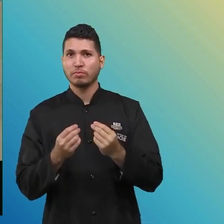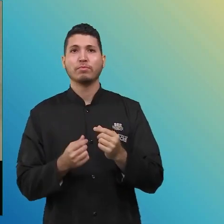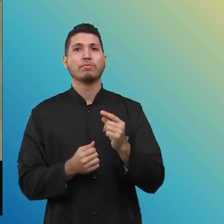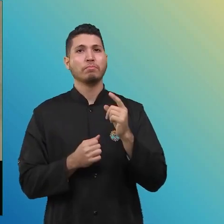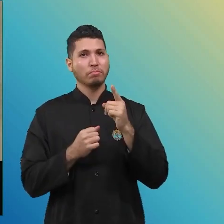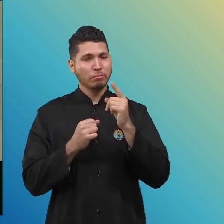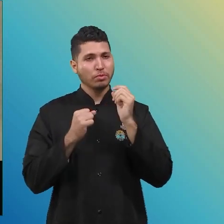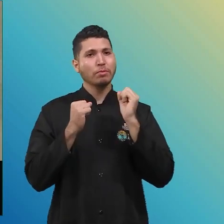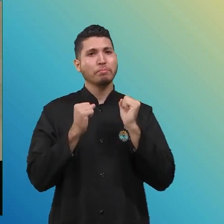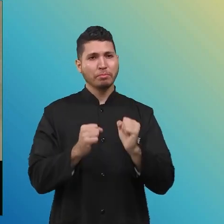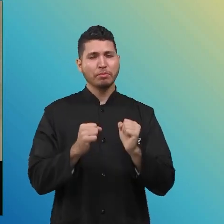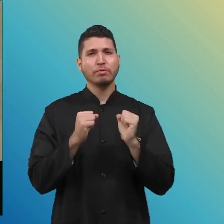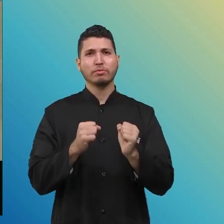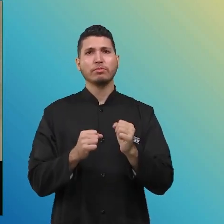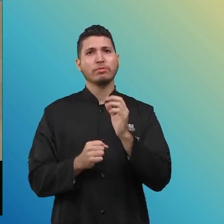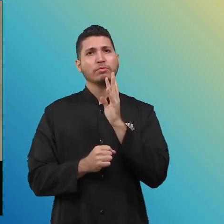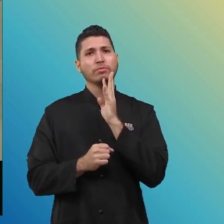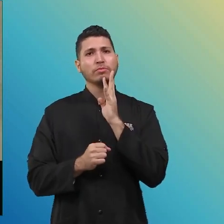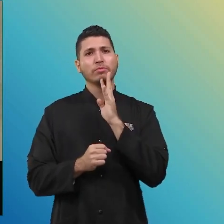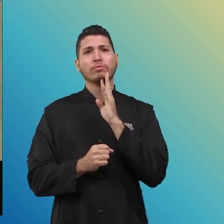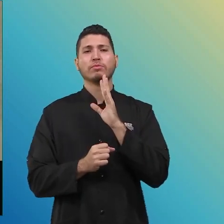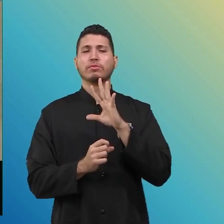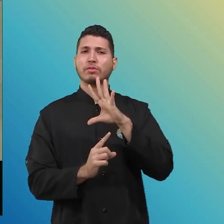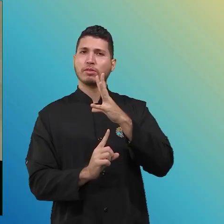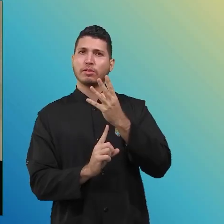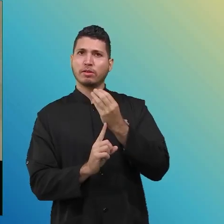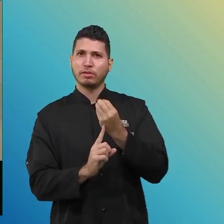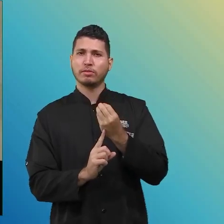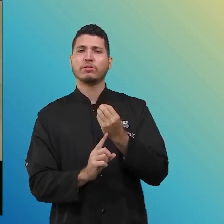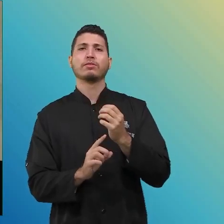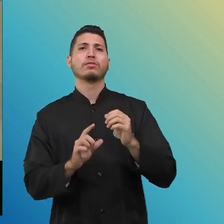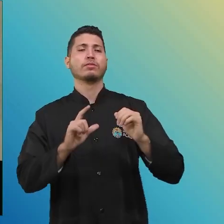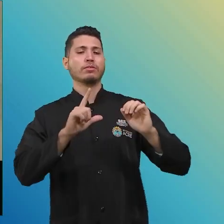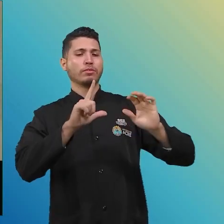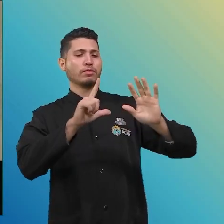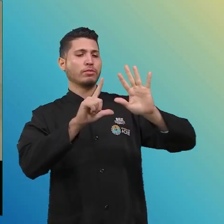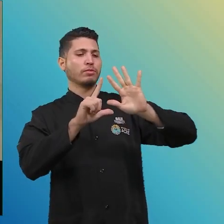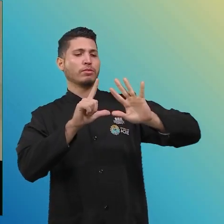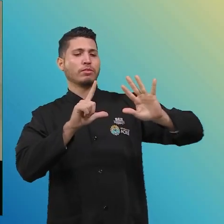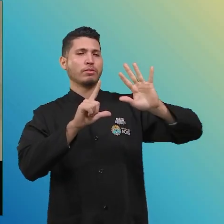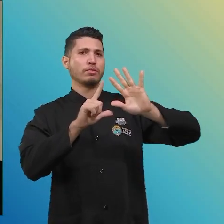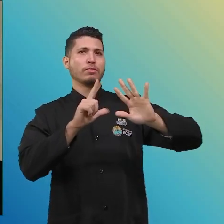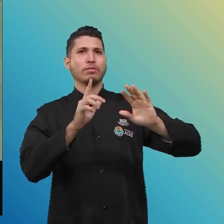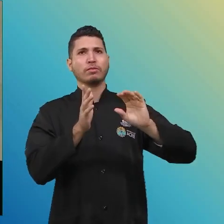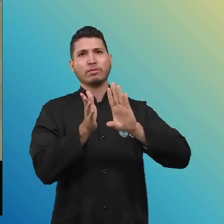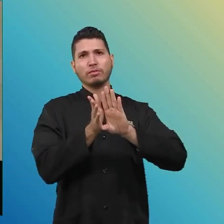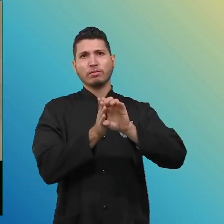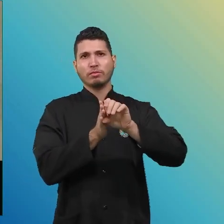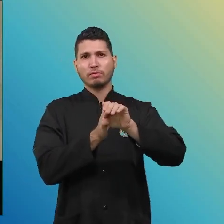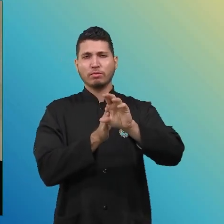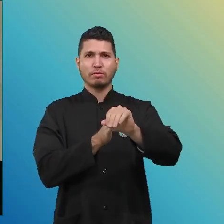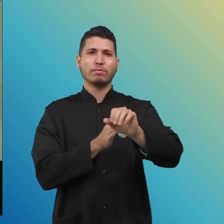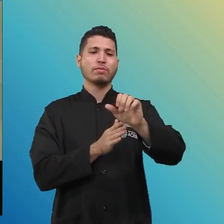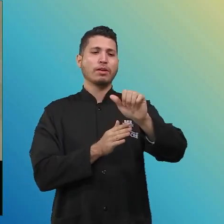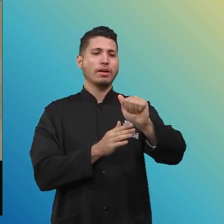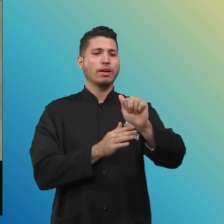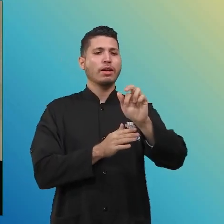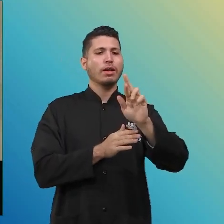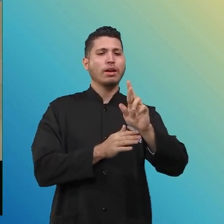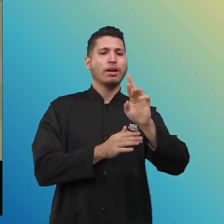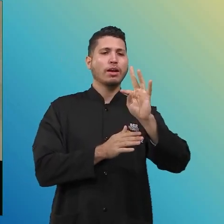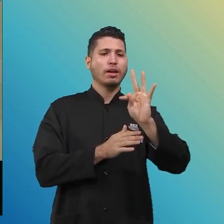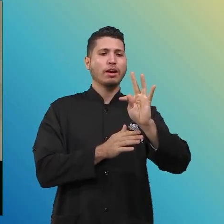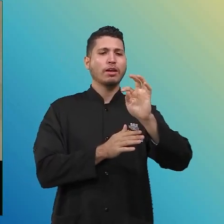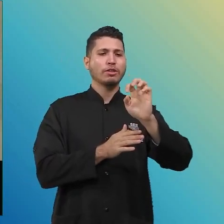arte e acervos históricos. Então, plataformas como o Google Arts permitem que você